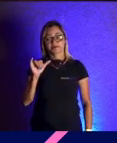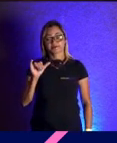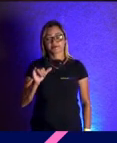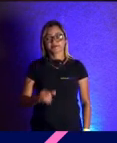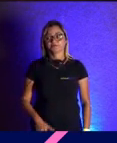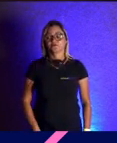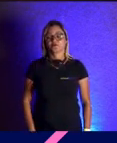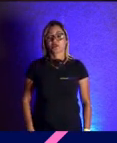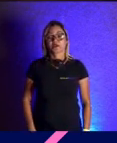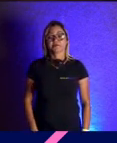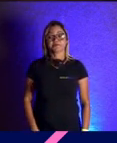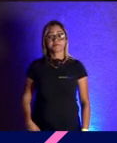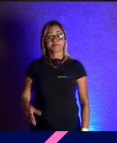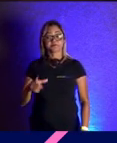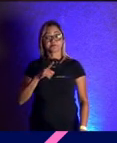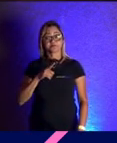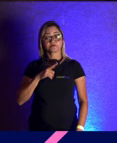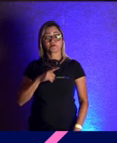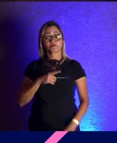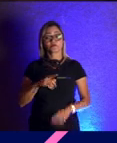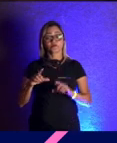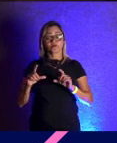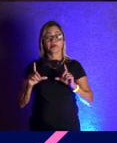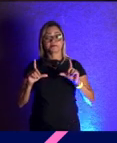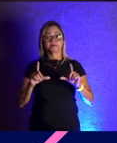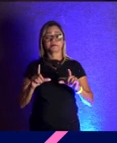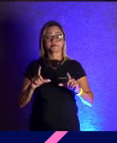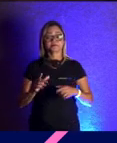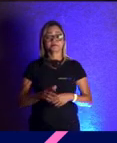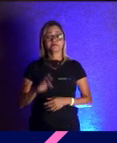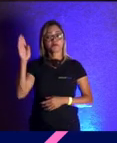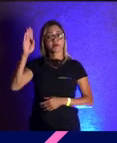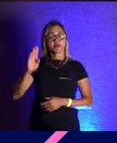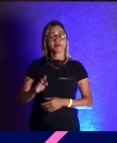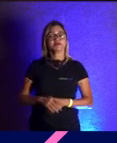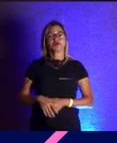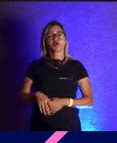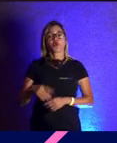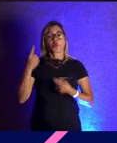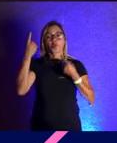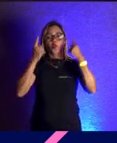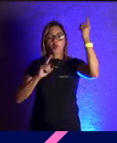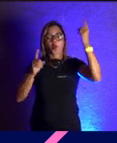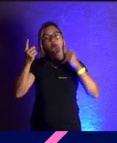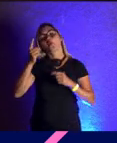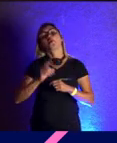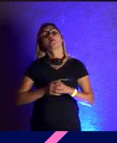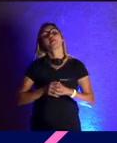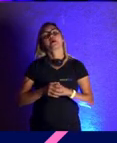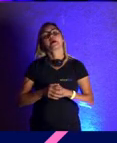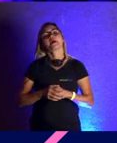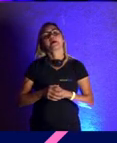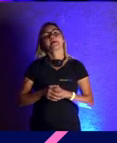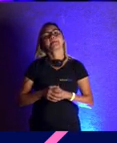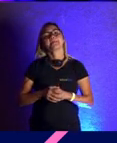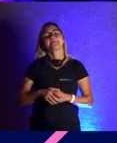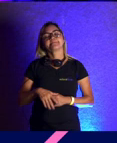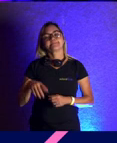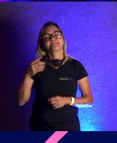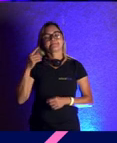Estamos aqui nesse painel, onde temos Brasil, Colômbia, México e Peru, né?